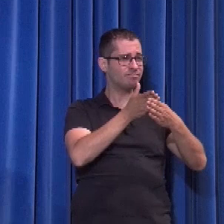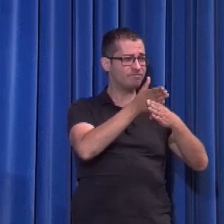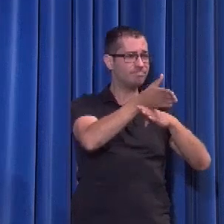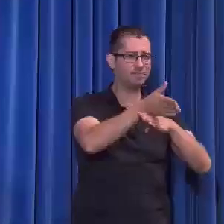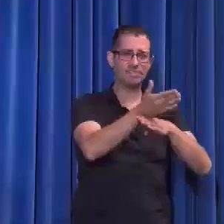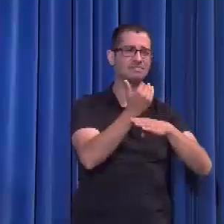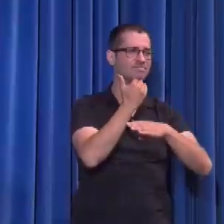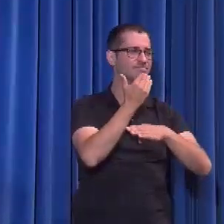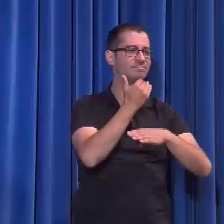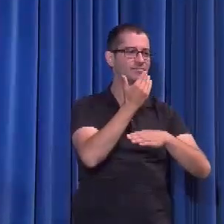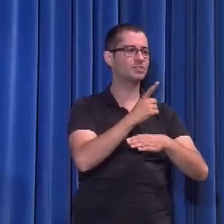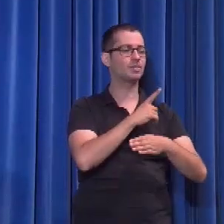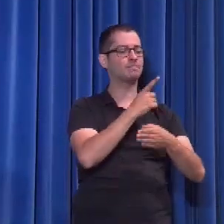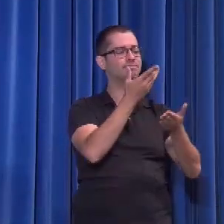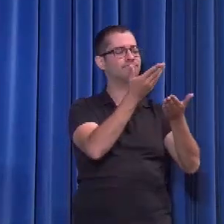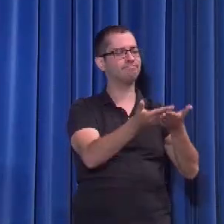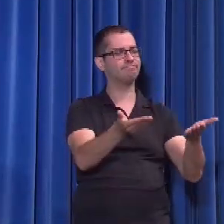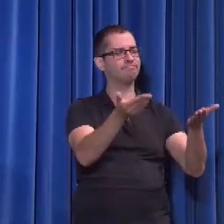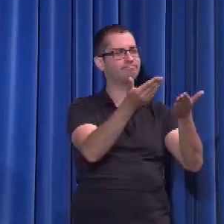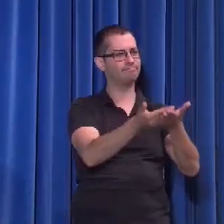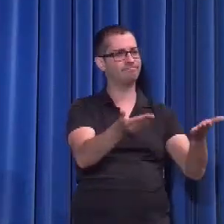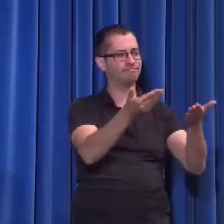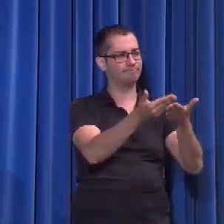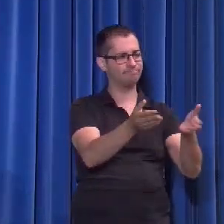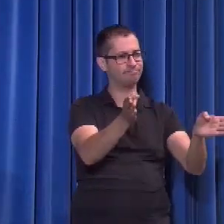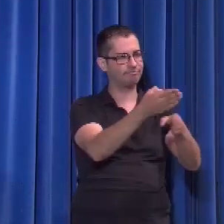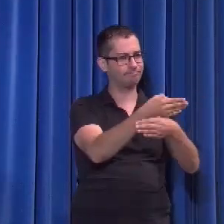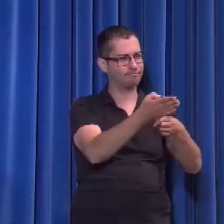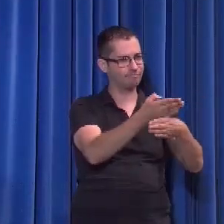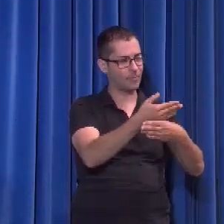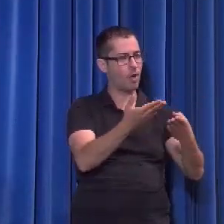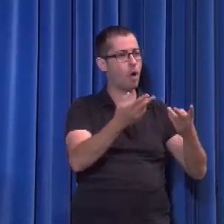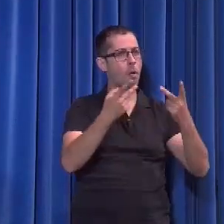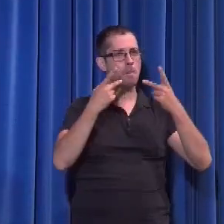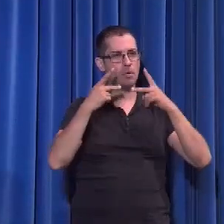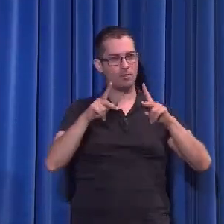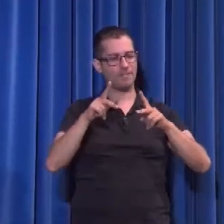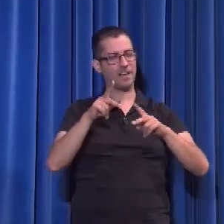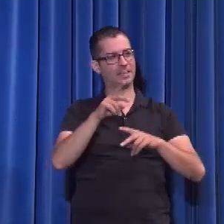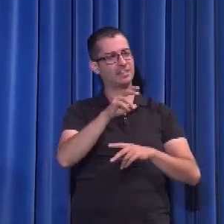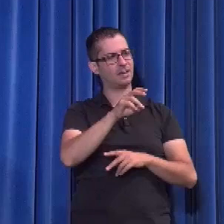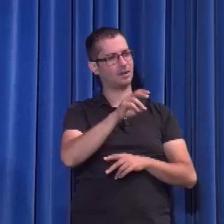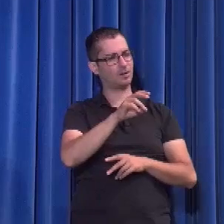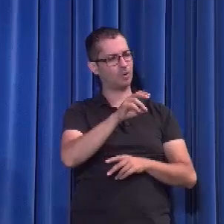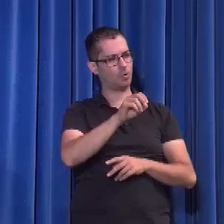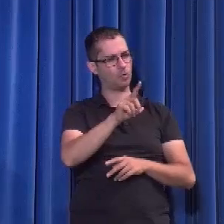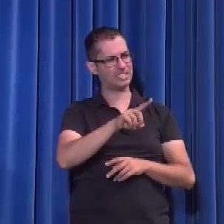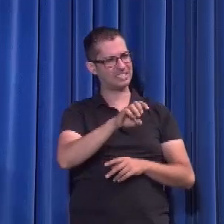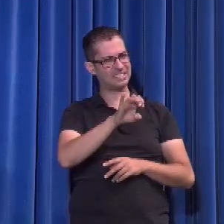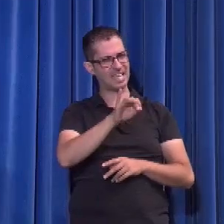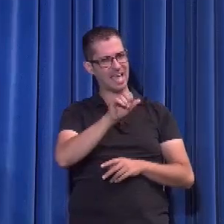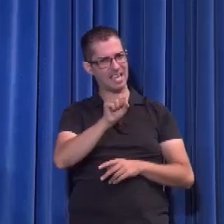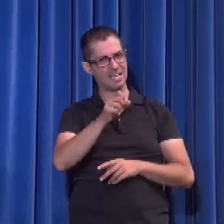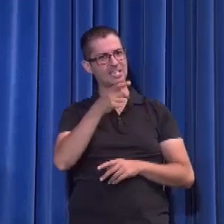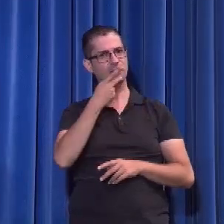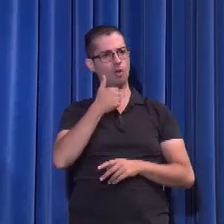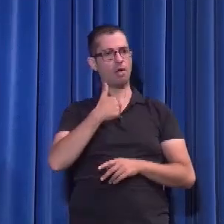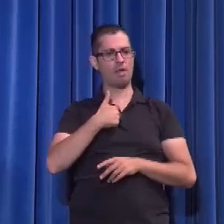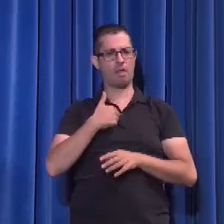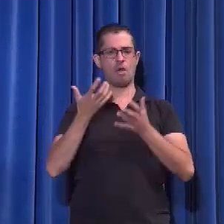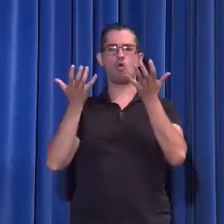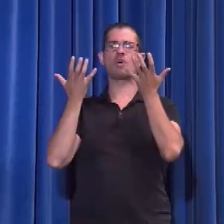O profeta Oséias falou coisa semelhante para o povo de Israel. Ele disse assim: eu quero